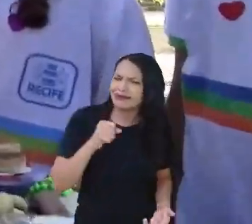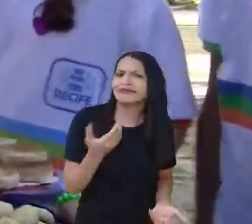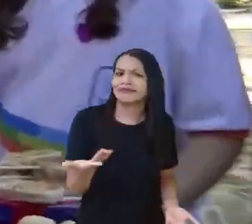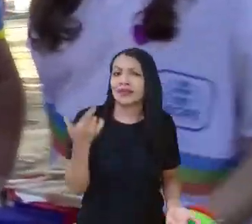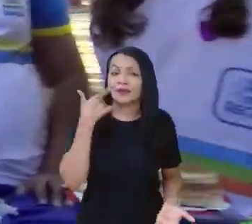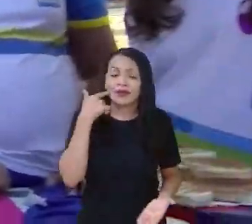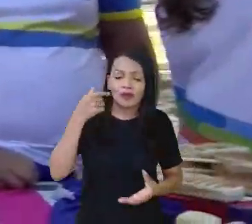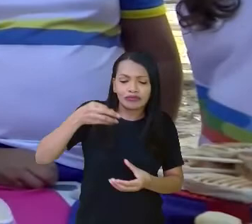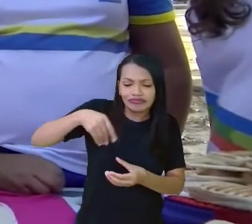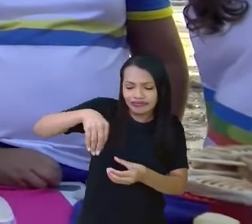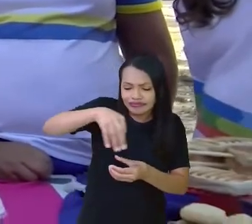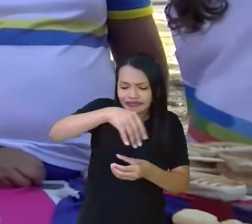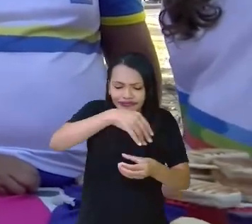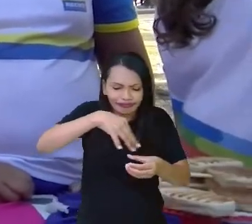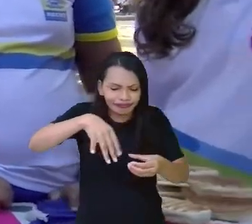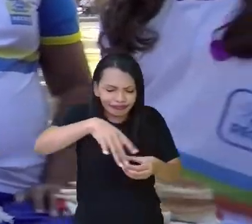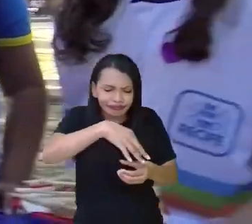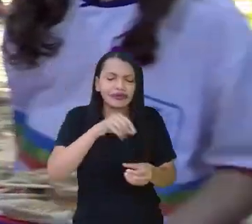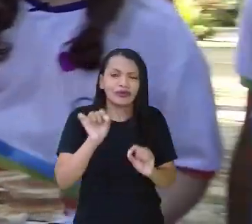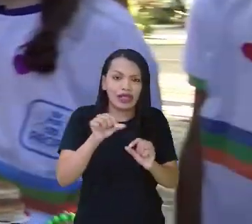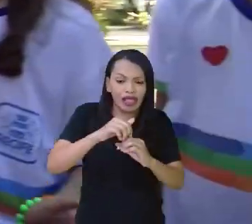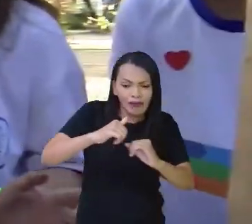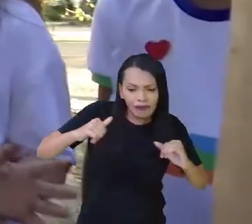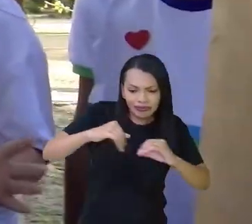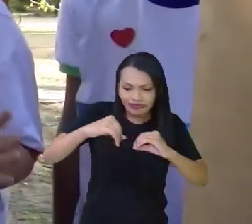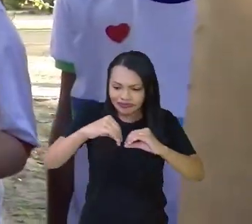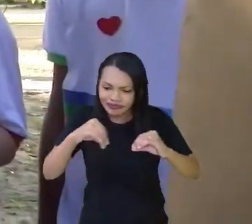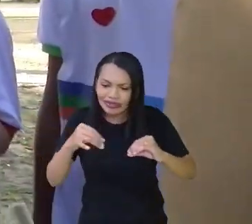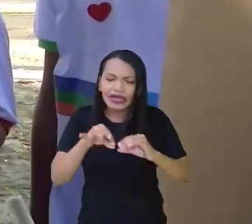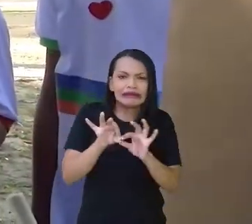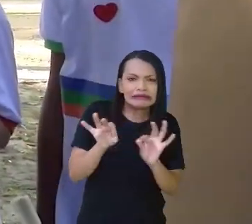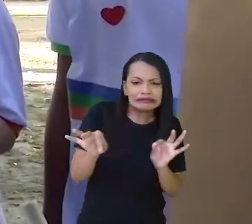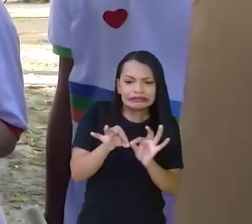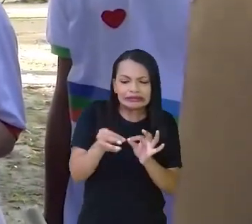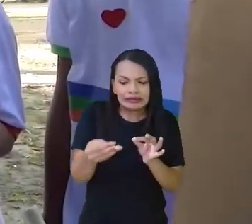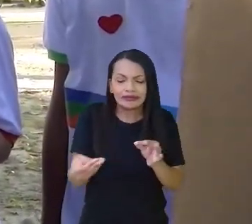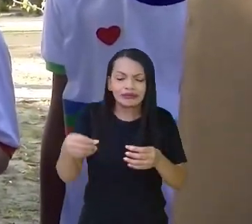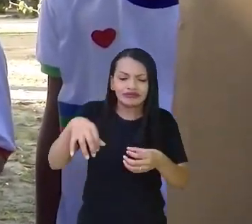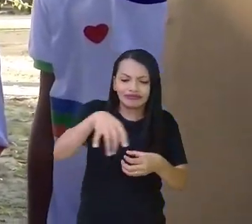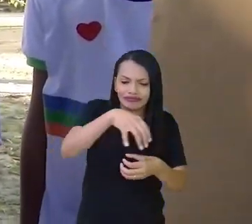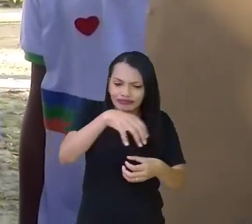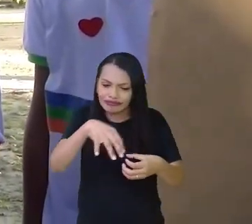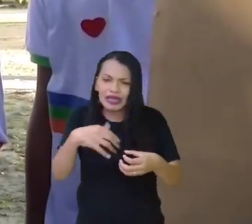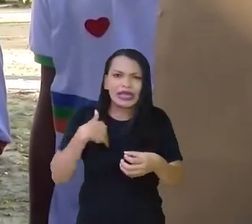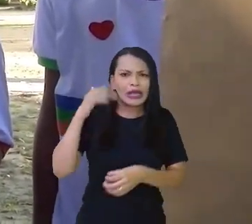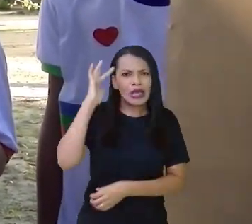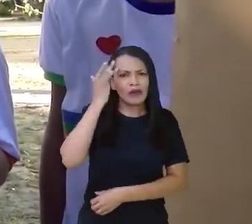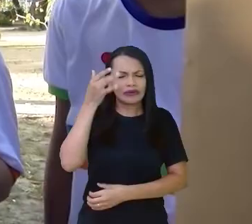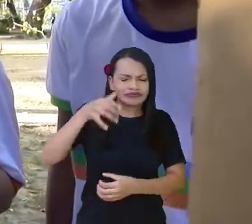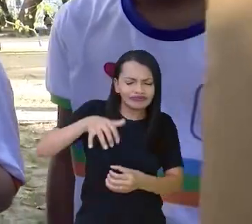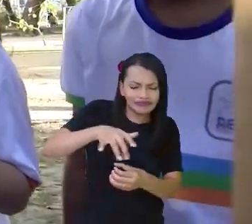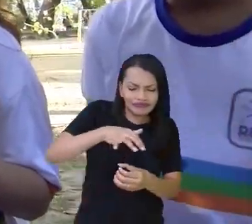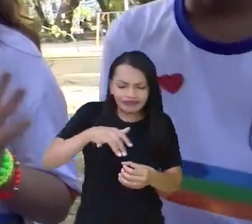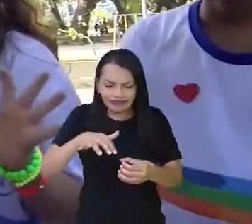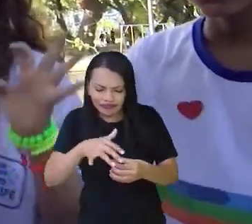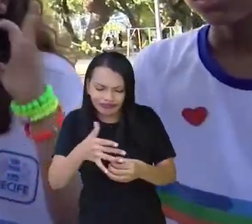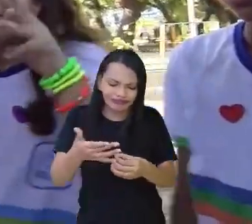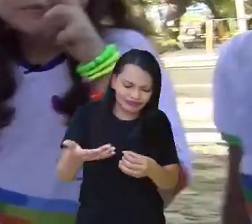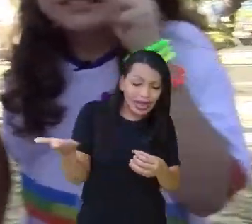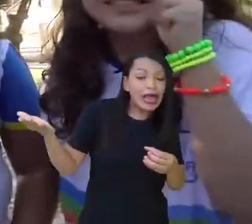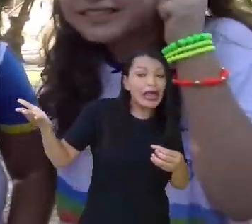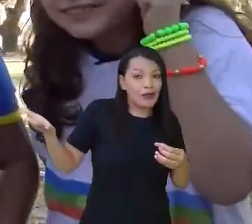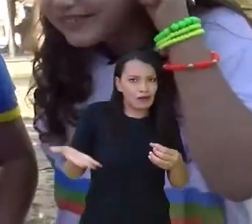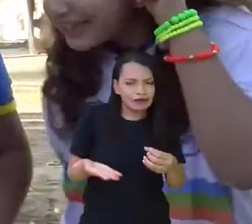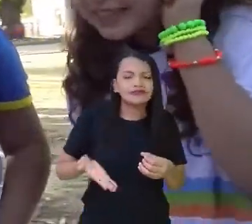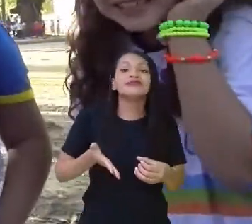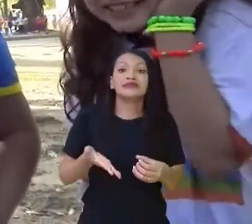aqui rapidinho só para eu abrir. Opa, será que cai? Acho que não cai, hein? Agora,